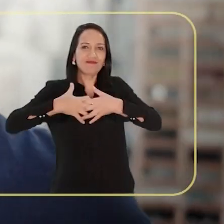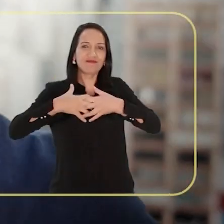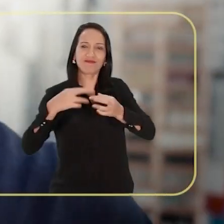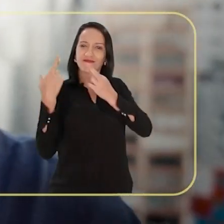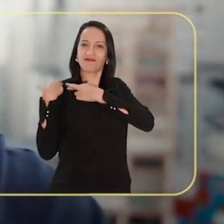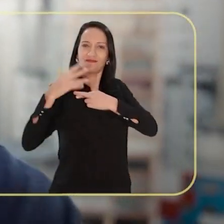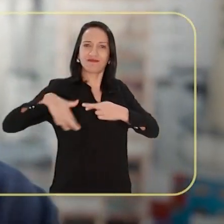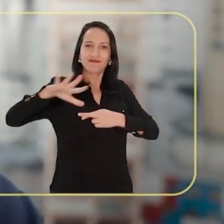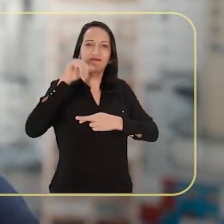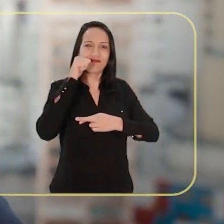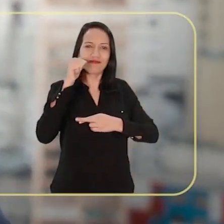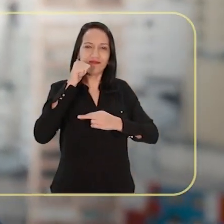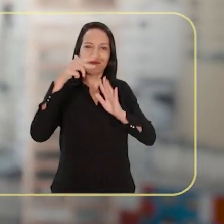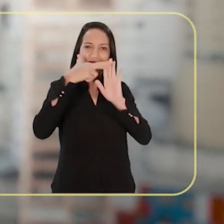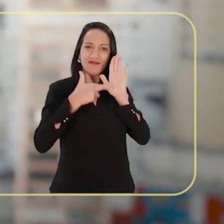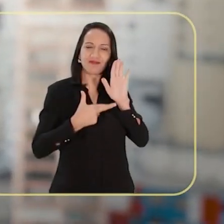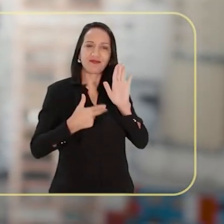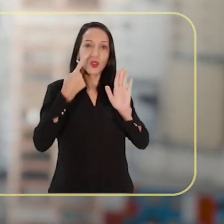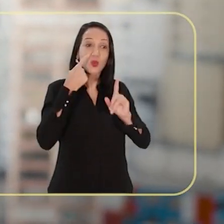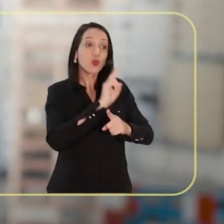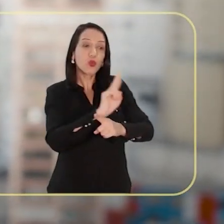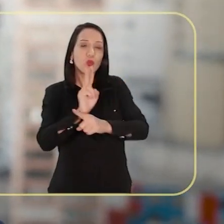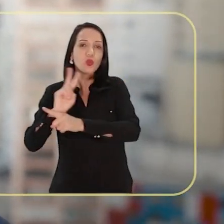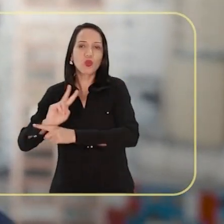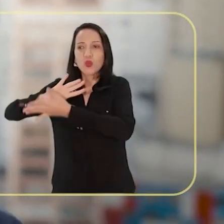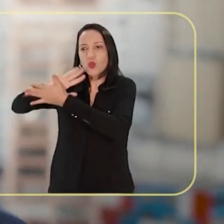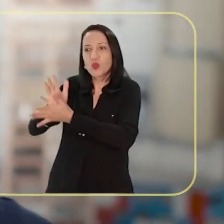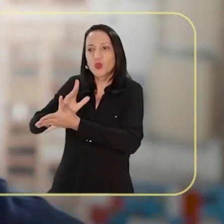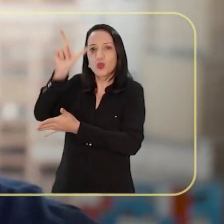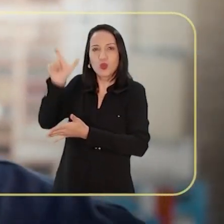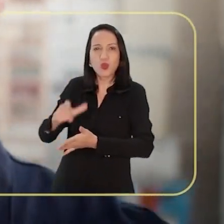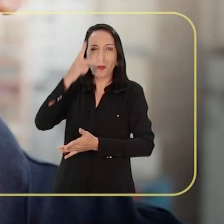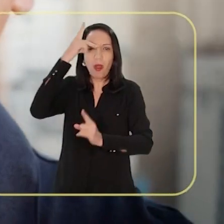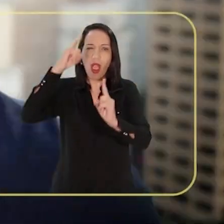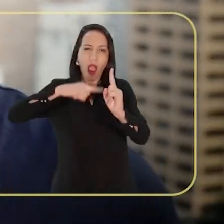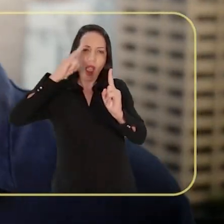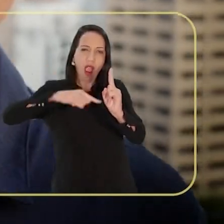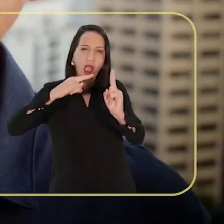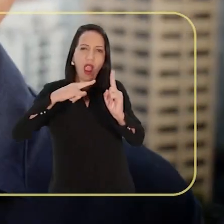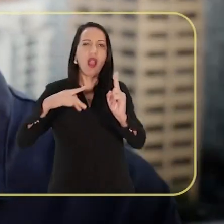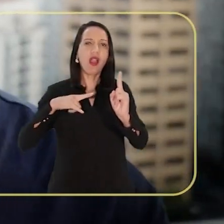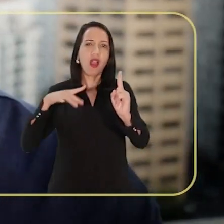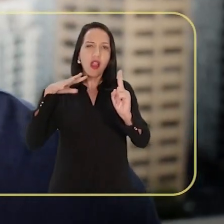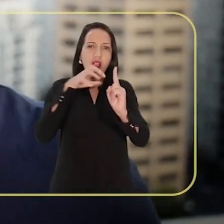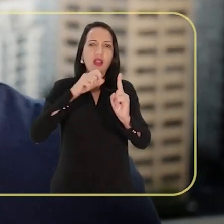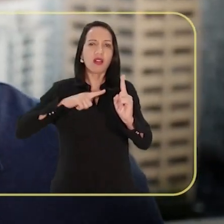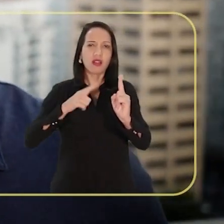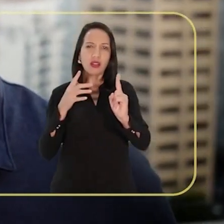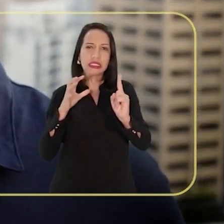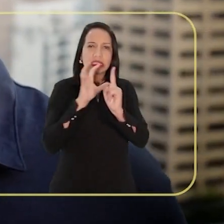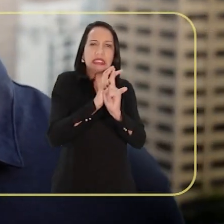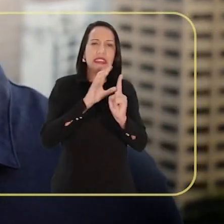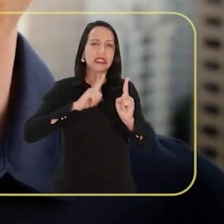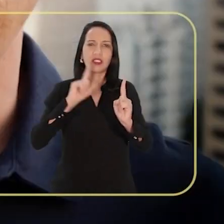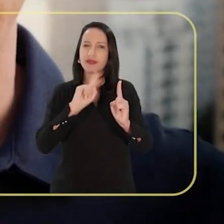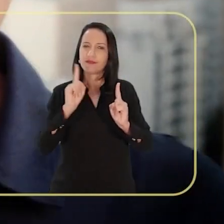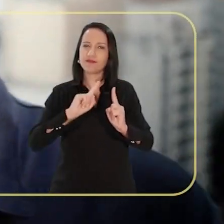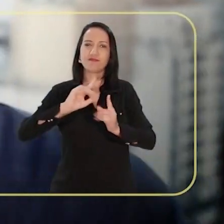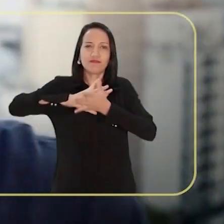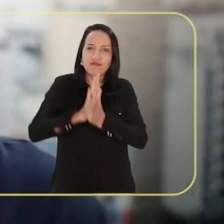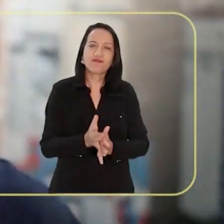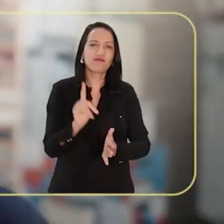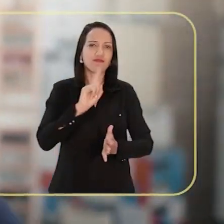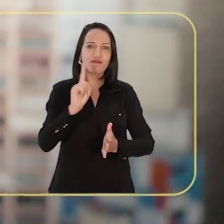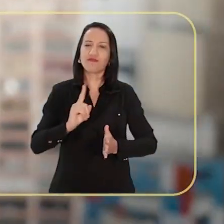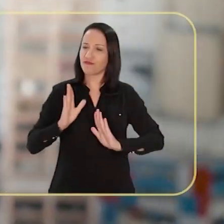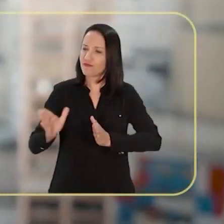elas. Adianto que uma das primeiras medidas será o monitoramento dos agressores e assediadores, para que eles não voltem a perturbar as vítimas. As mulheres